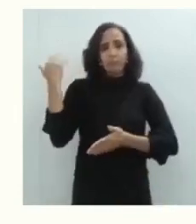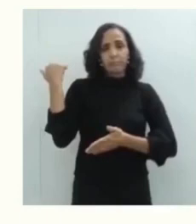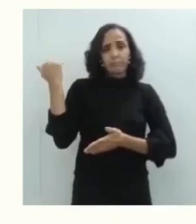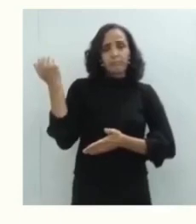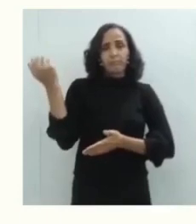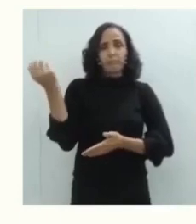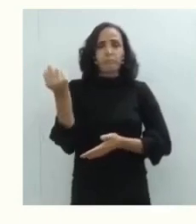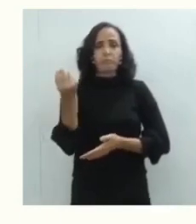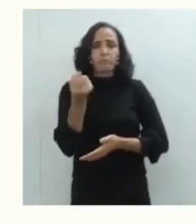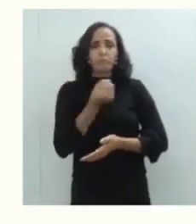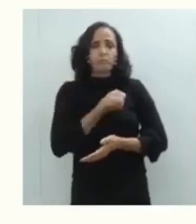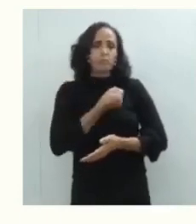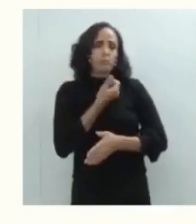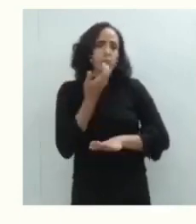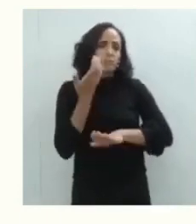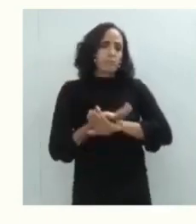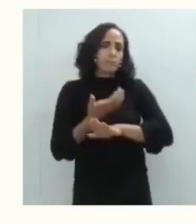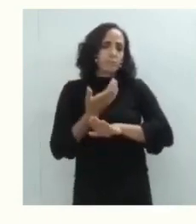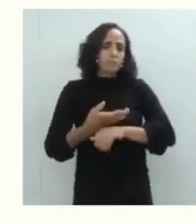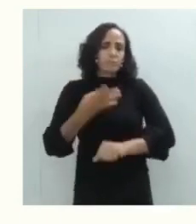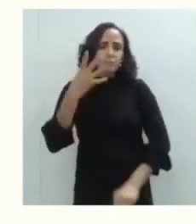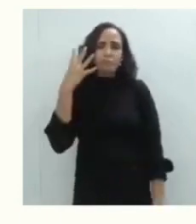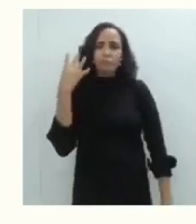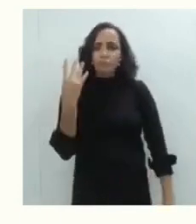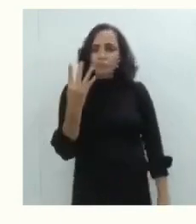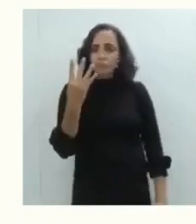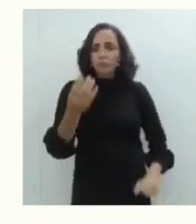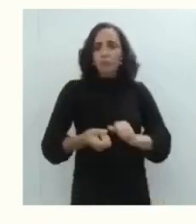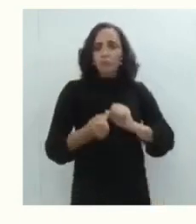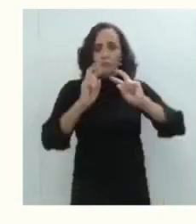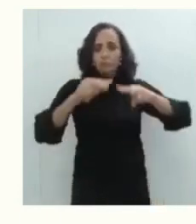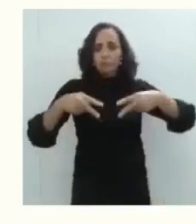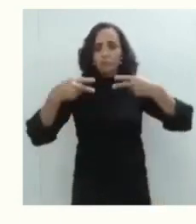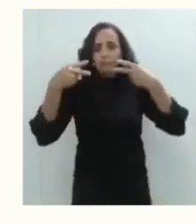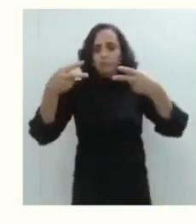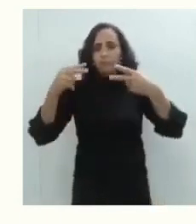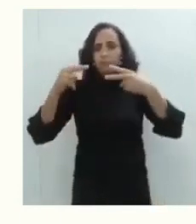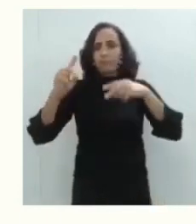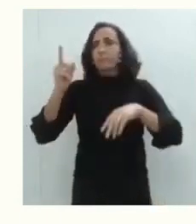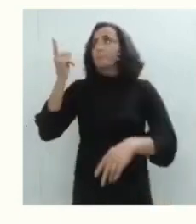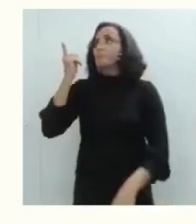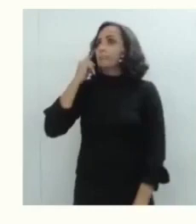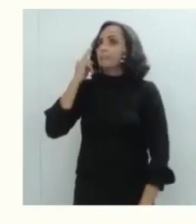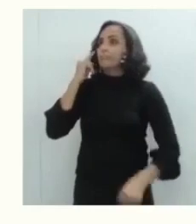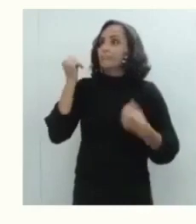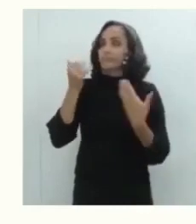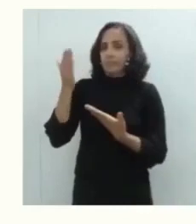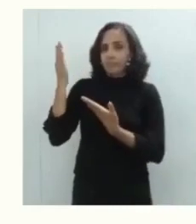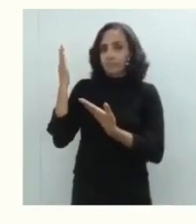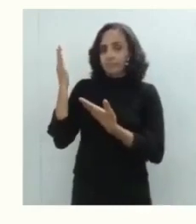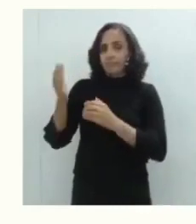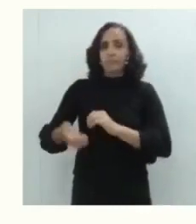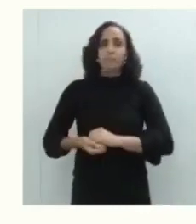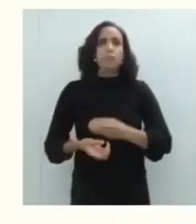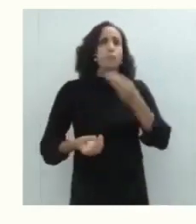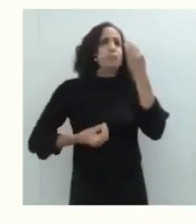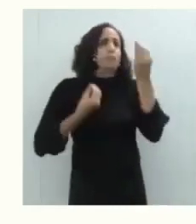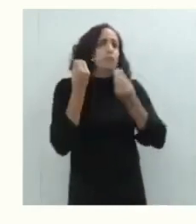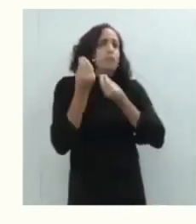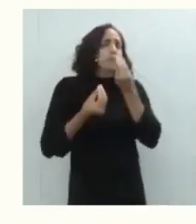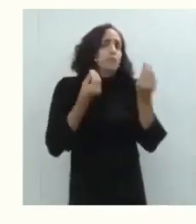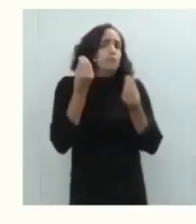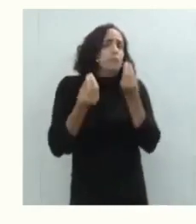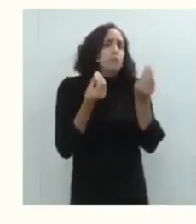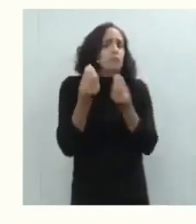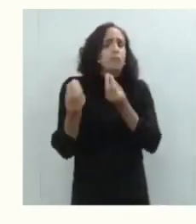lá da competência 4, é esse novo link aqui, ó, gerar boletim. Tá? Como é que esse boletim